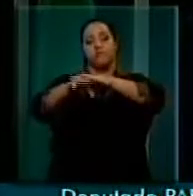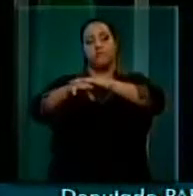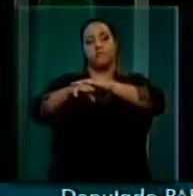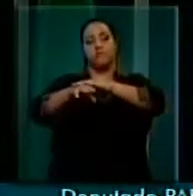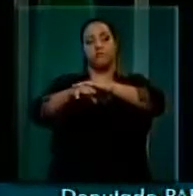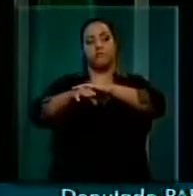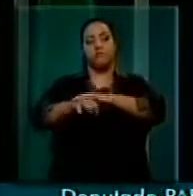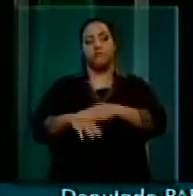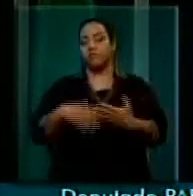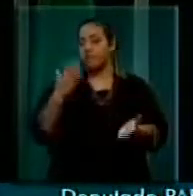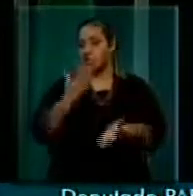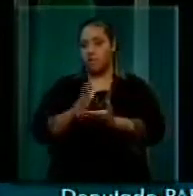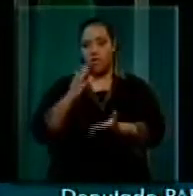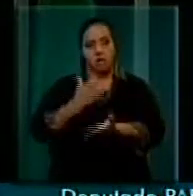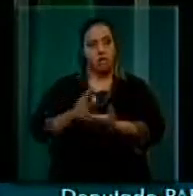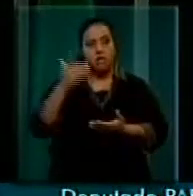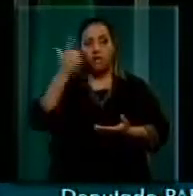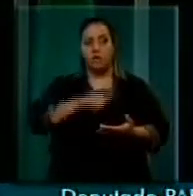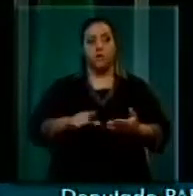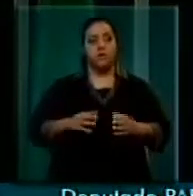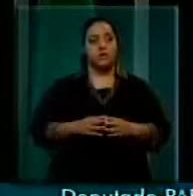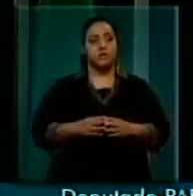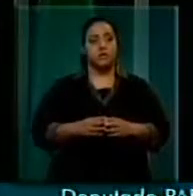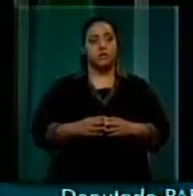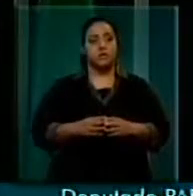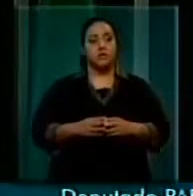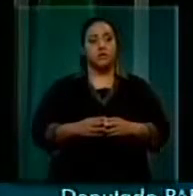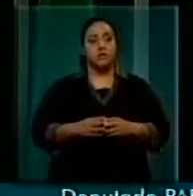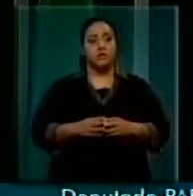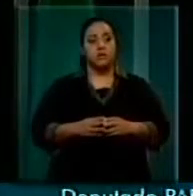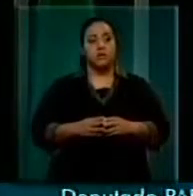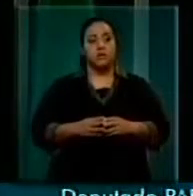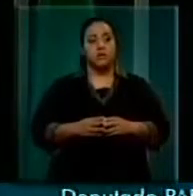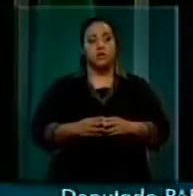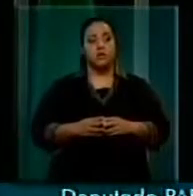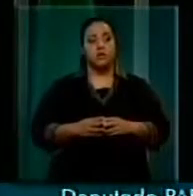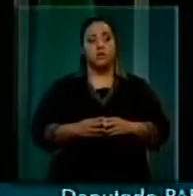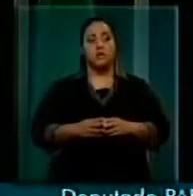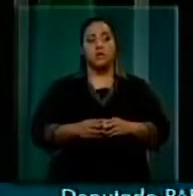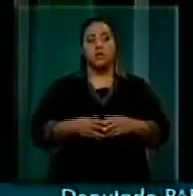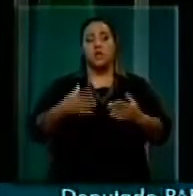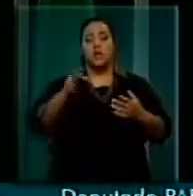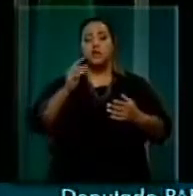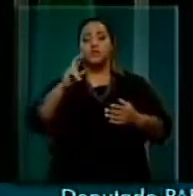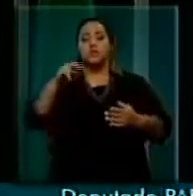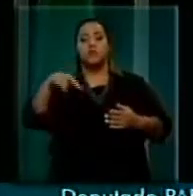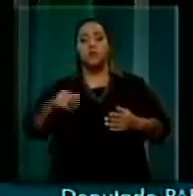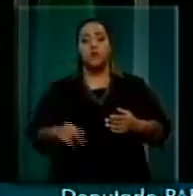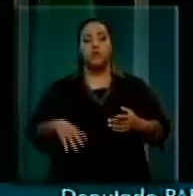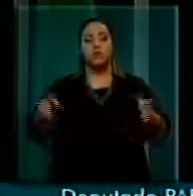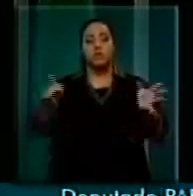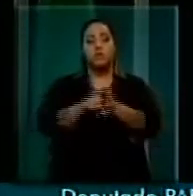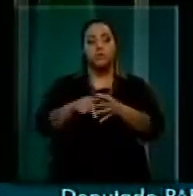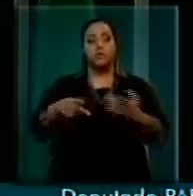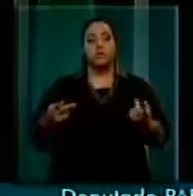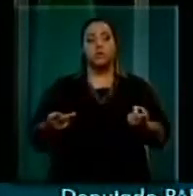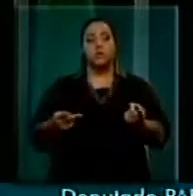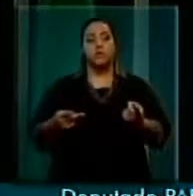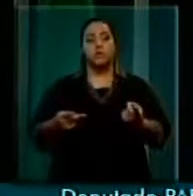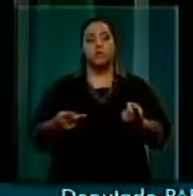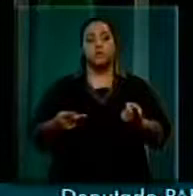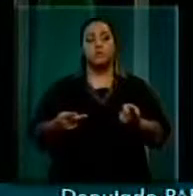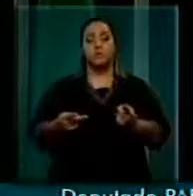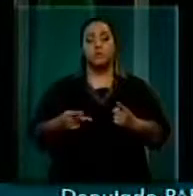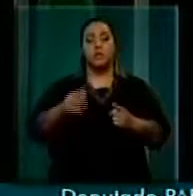nada adiantando o protesto oposto pela Irlanda nos fóruns competentes, que são os fóruns da Federação